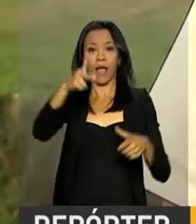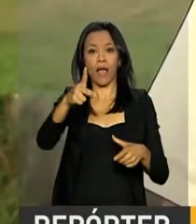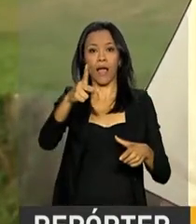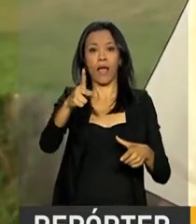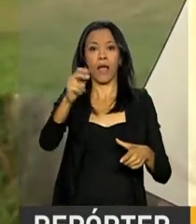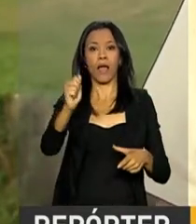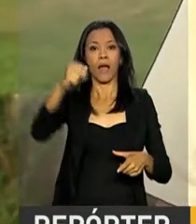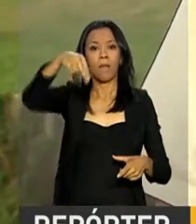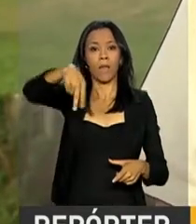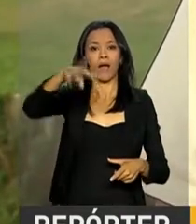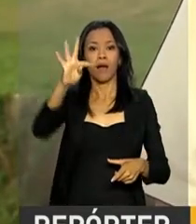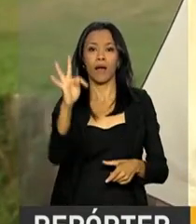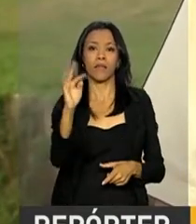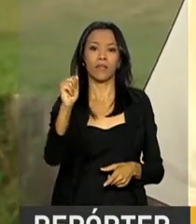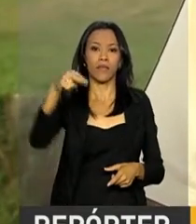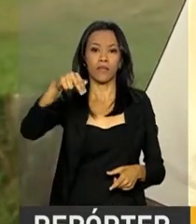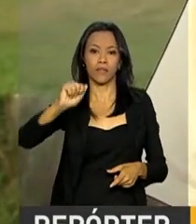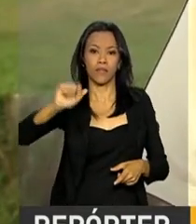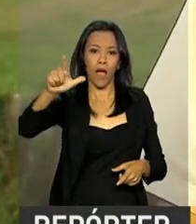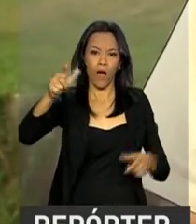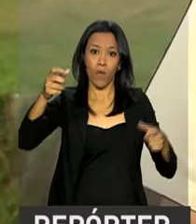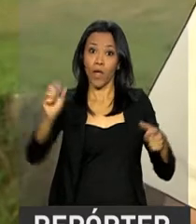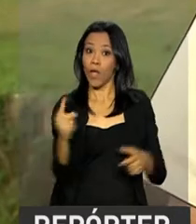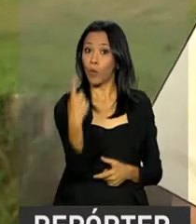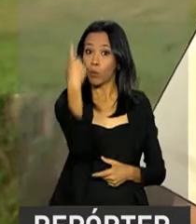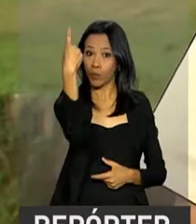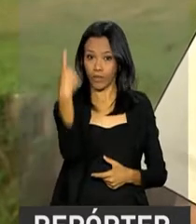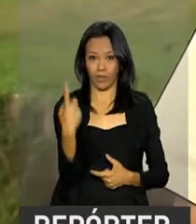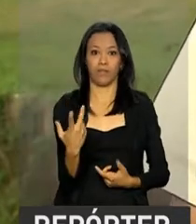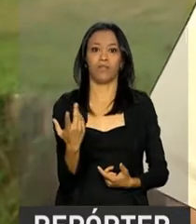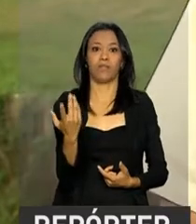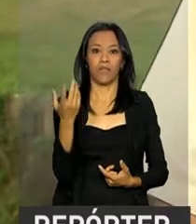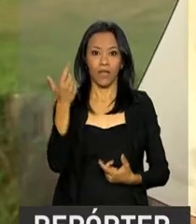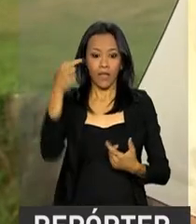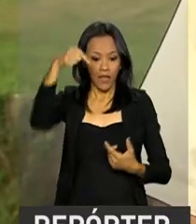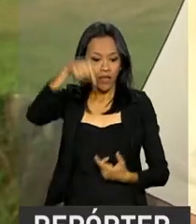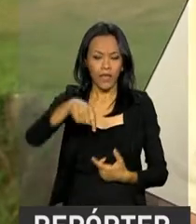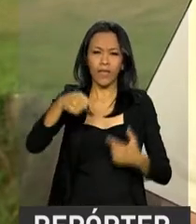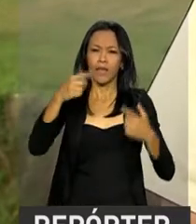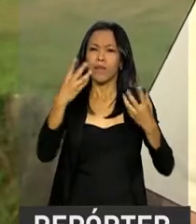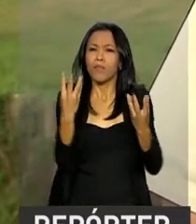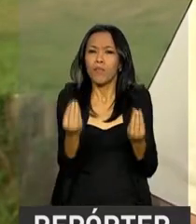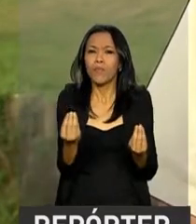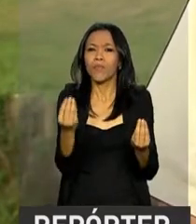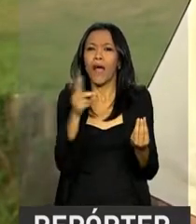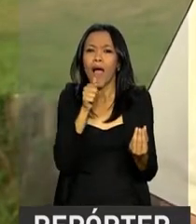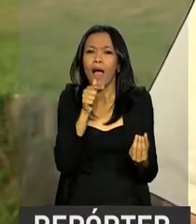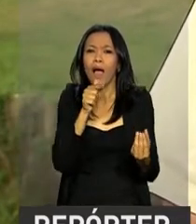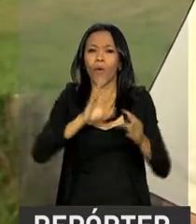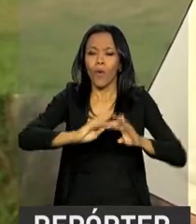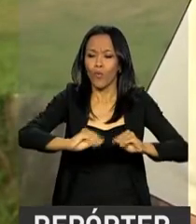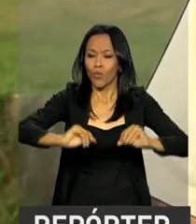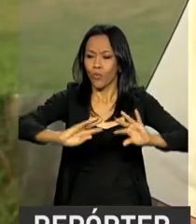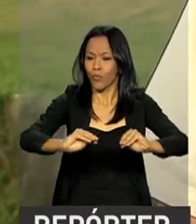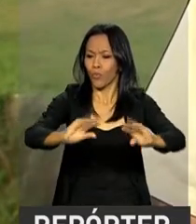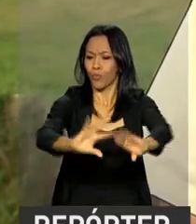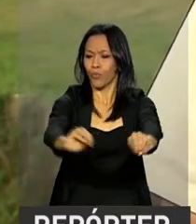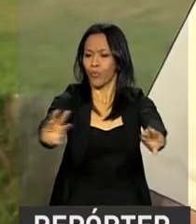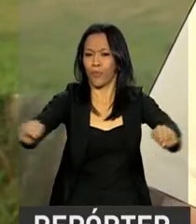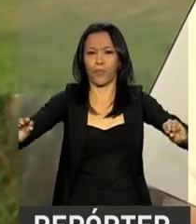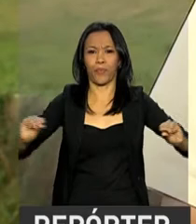porque o pantanal ele tem essa característica primeiro ser tão grande uma área úmida importantíssima maraú mídia interna do